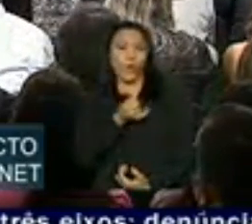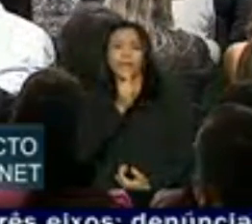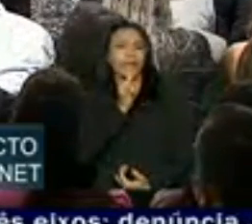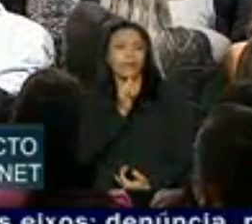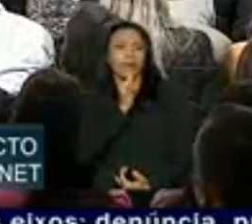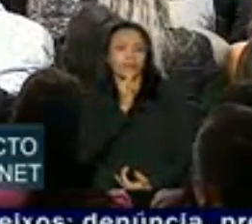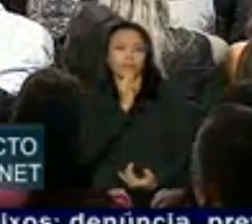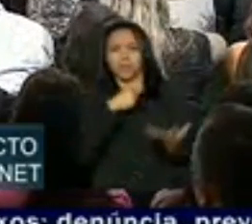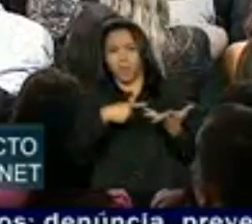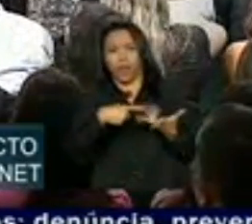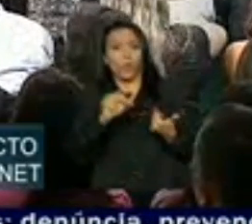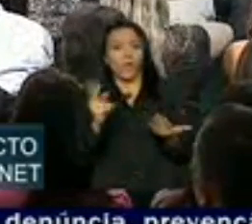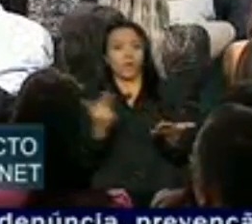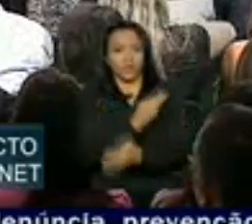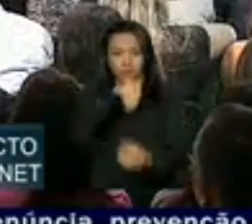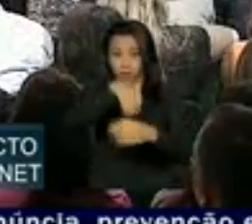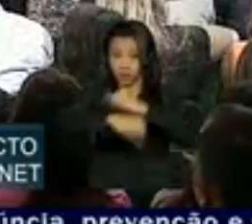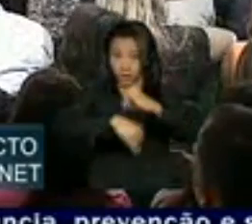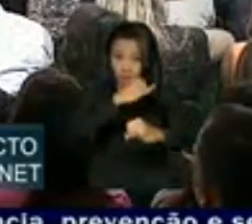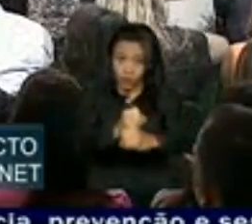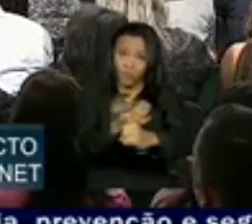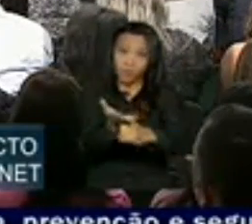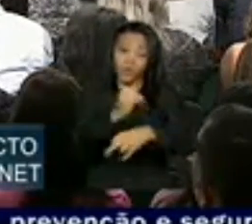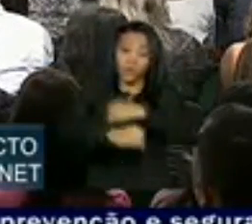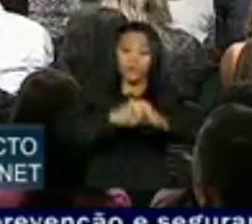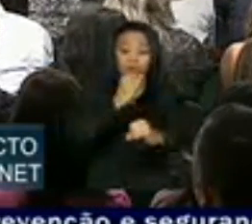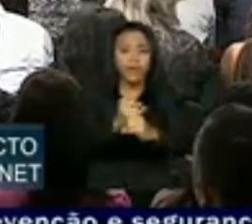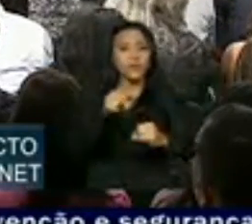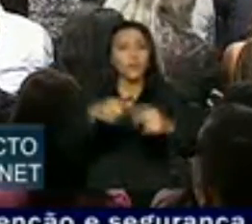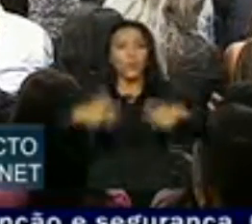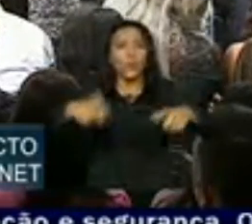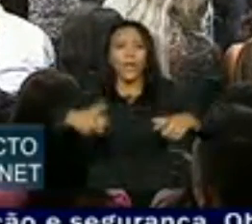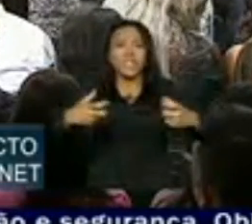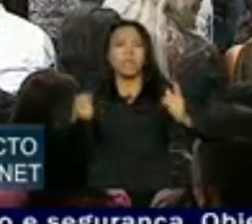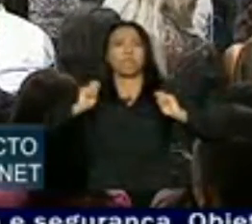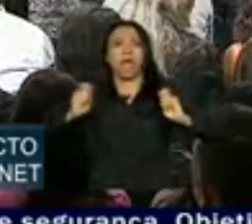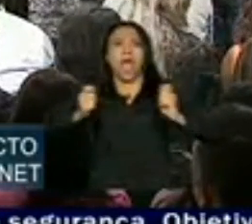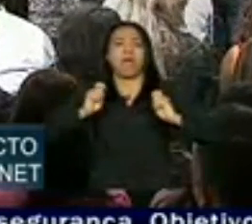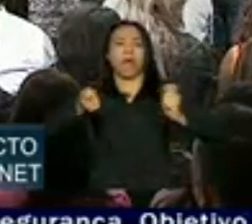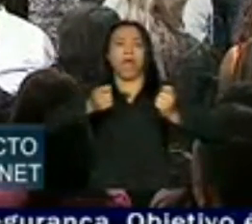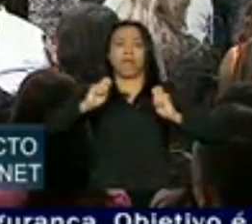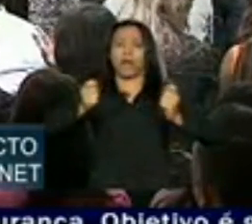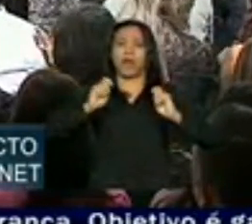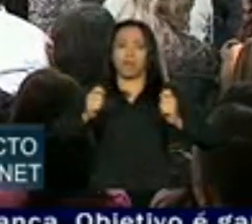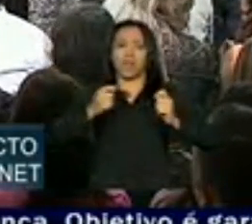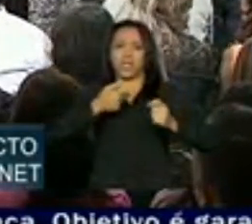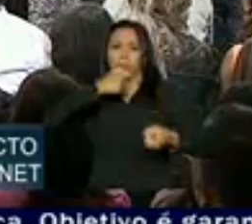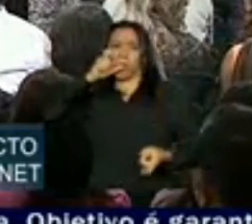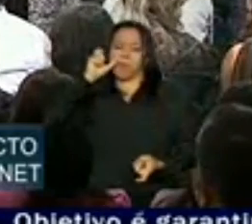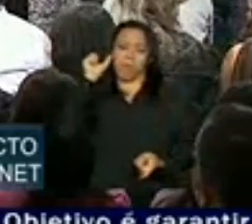acontece, as redes sociais têm sido palco de manifestações de caráter